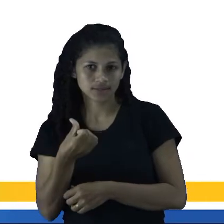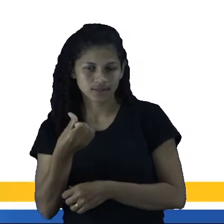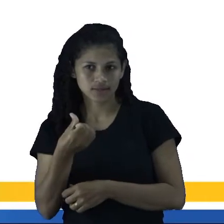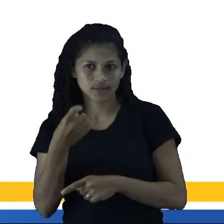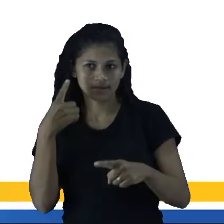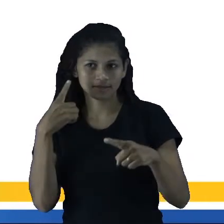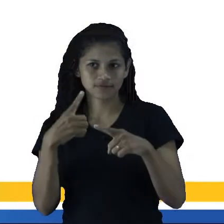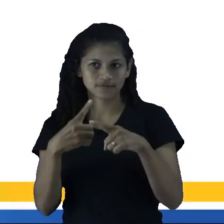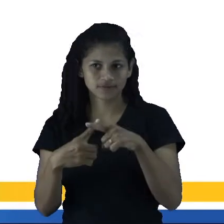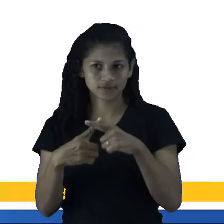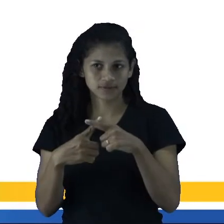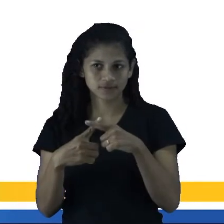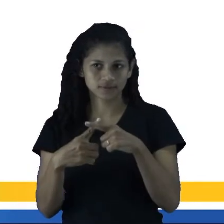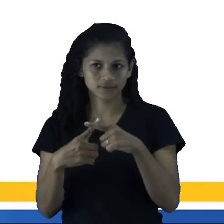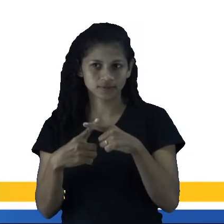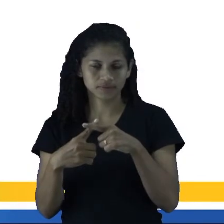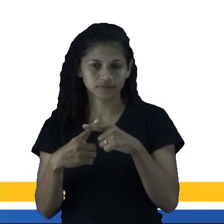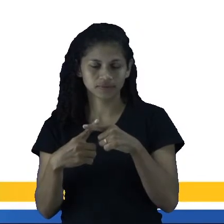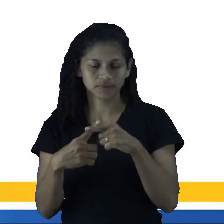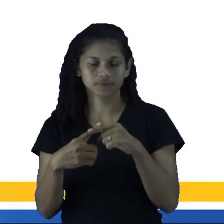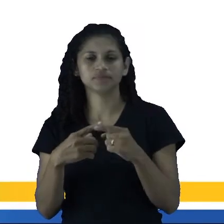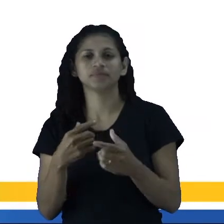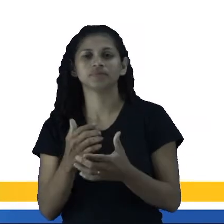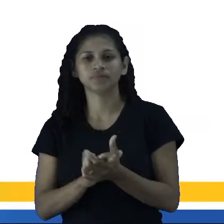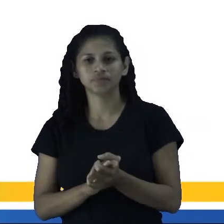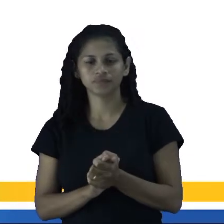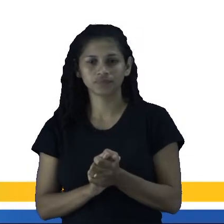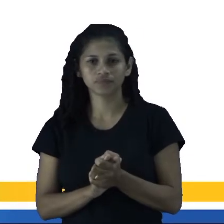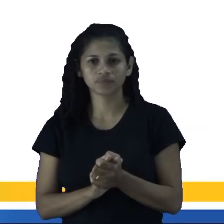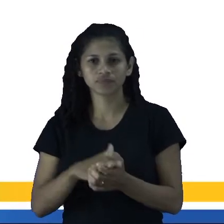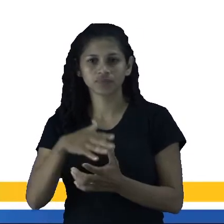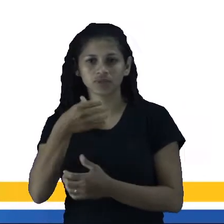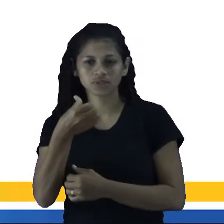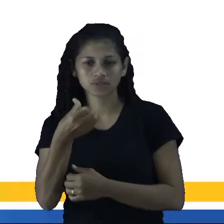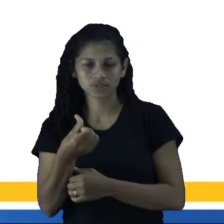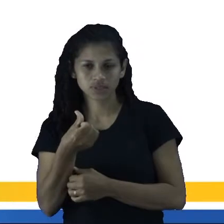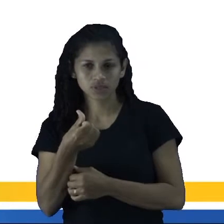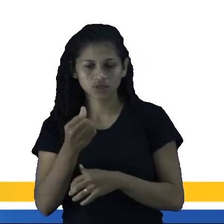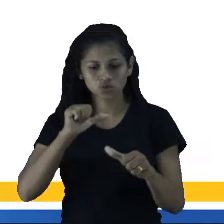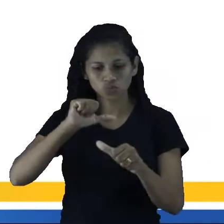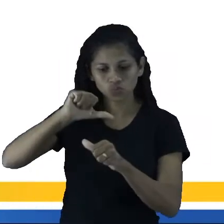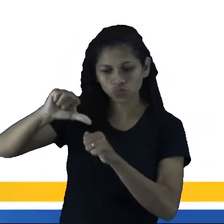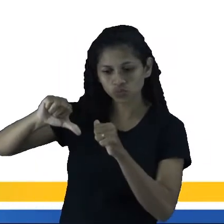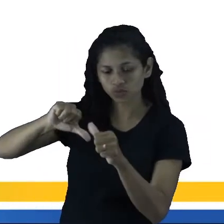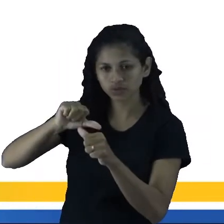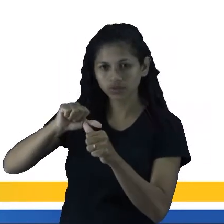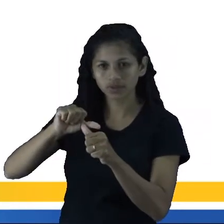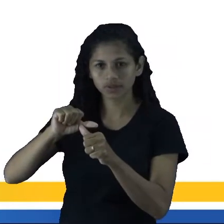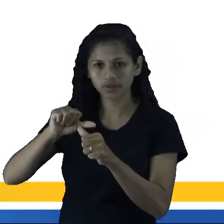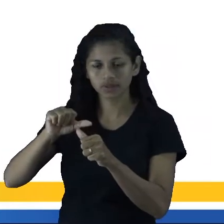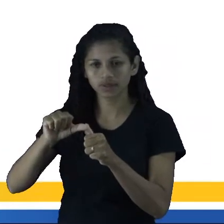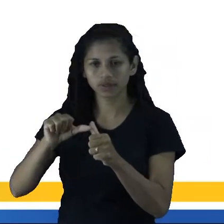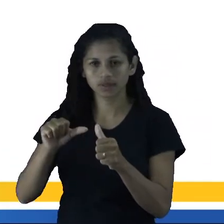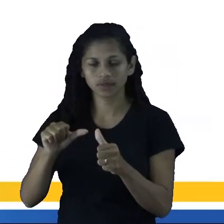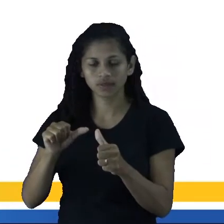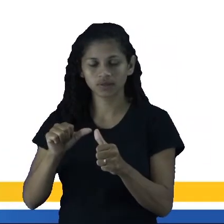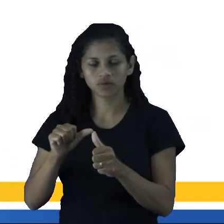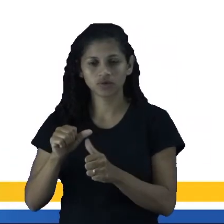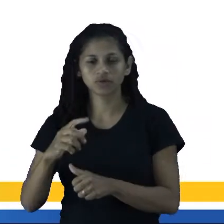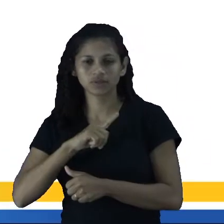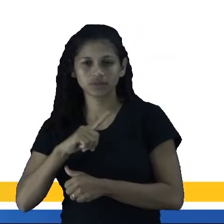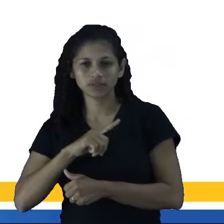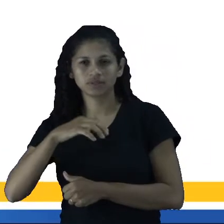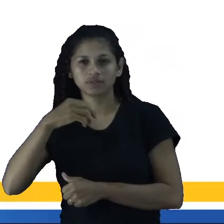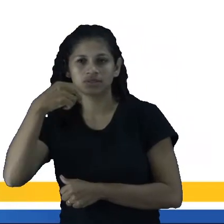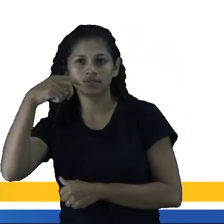forma decrescente. Está resolvido. Pasmem, 6 pessoas, se eu trocá-las de lugar entre si, eu vou ter